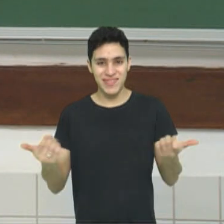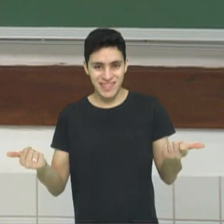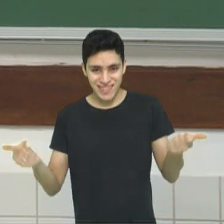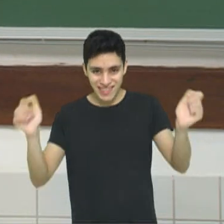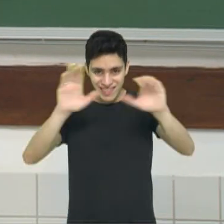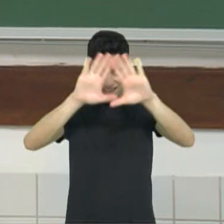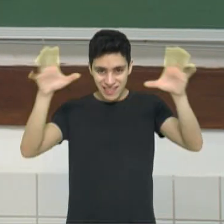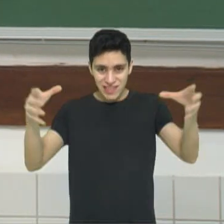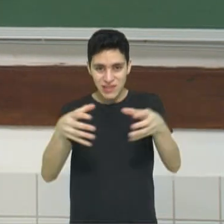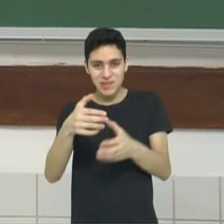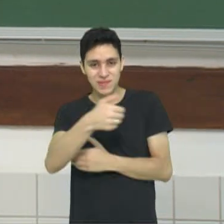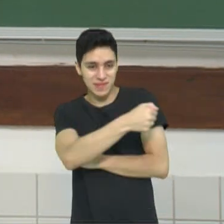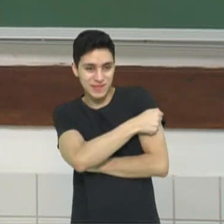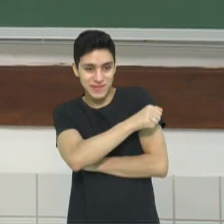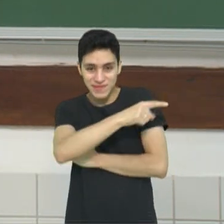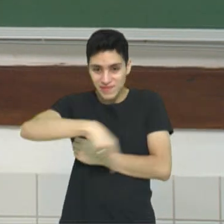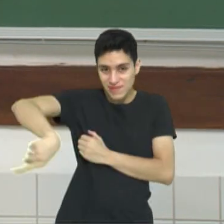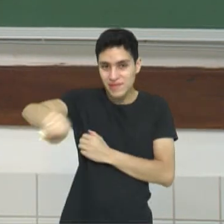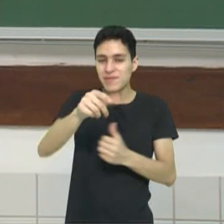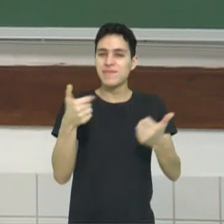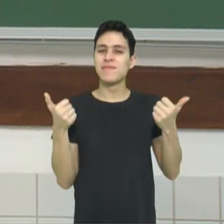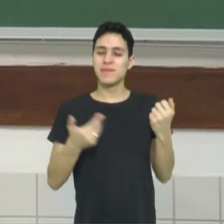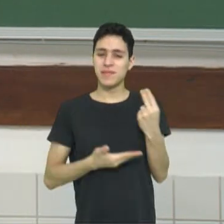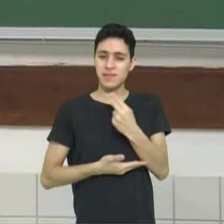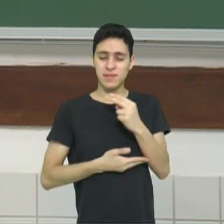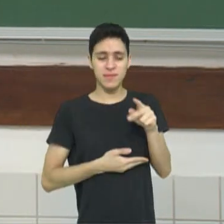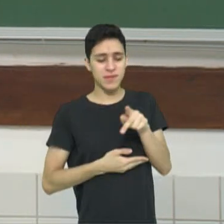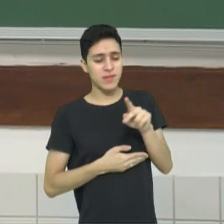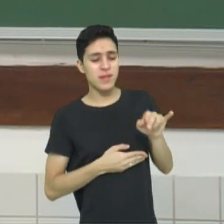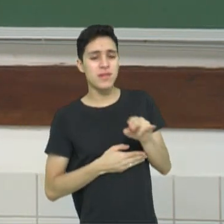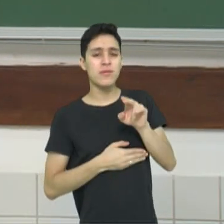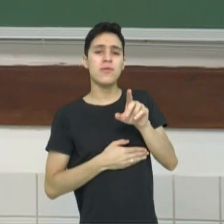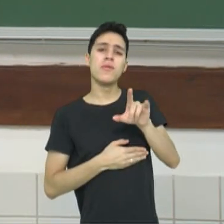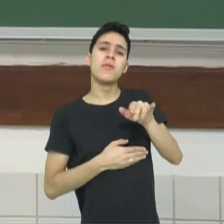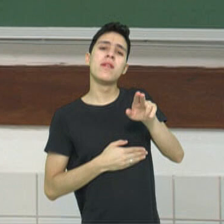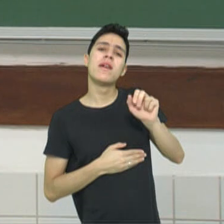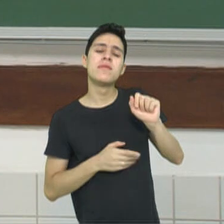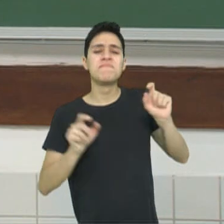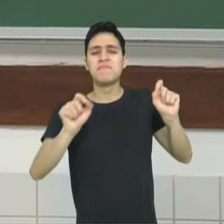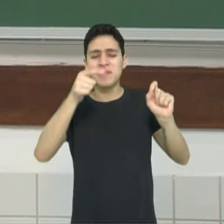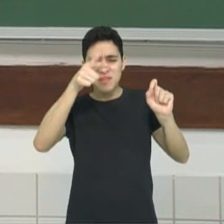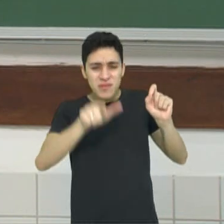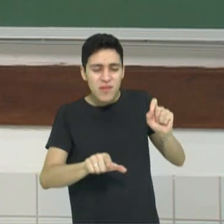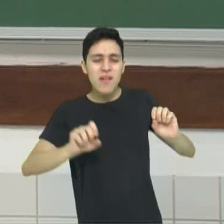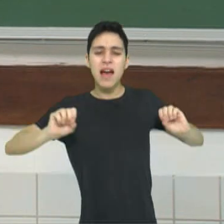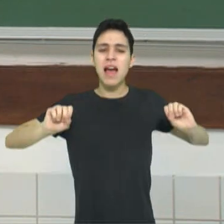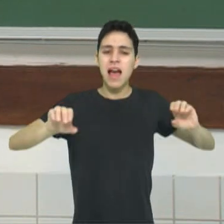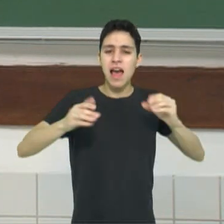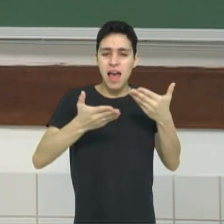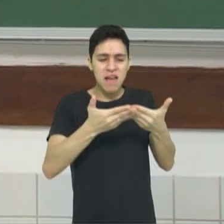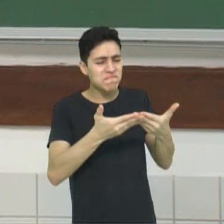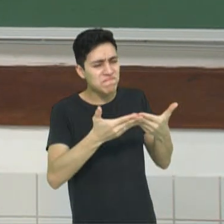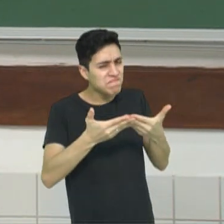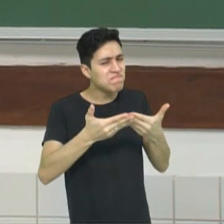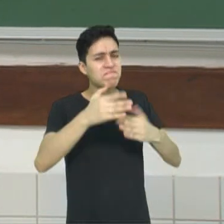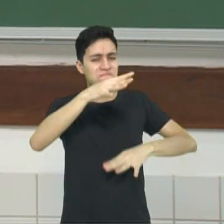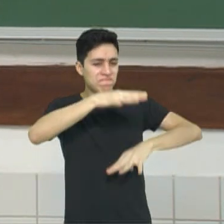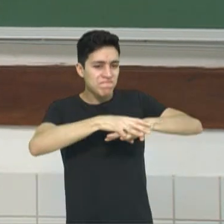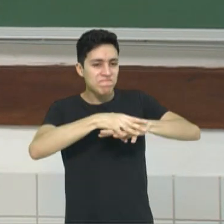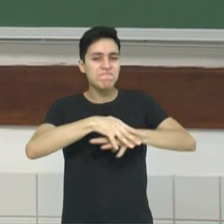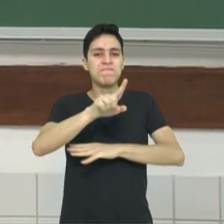Olá, alunos! Tudo bem com vocês? Eu sou a professora Juliana e estamos aqui para mais uma aula de matemática